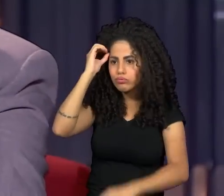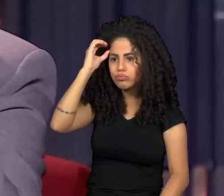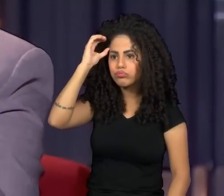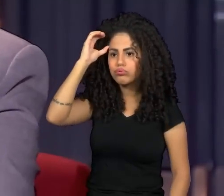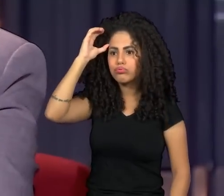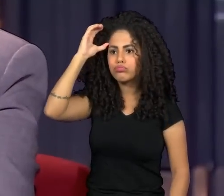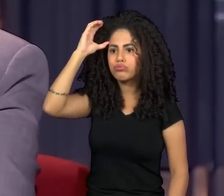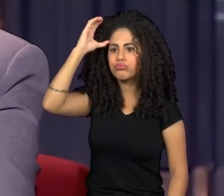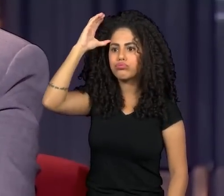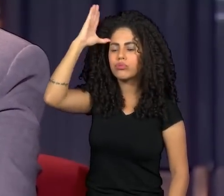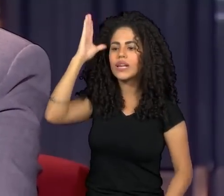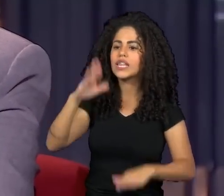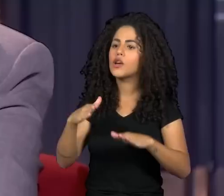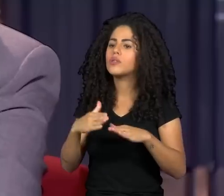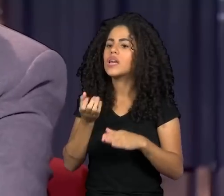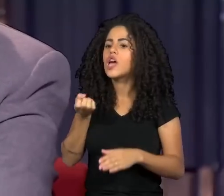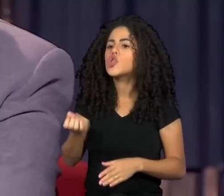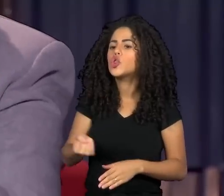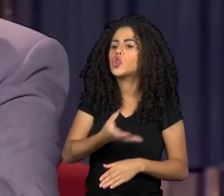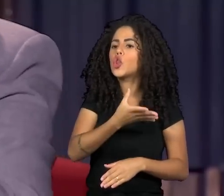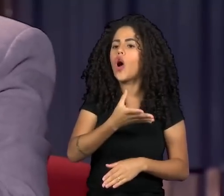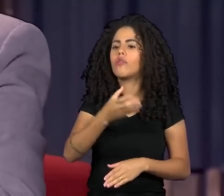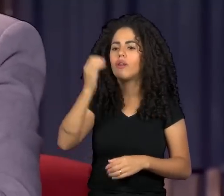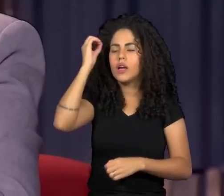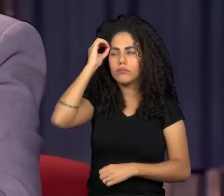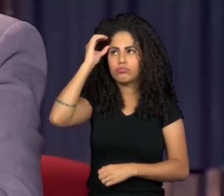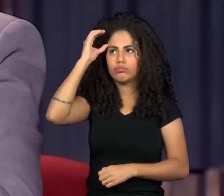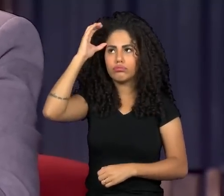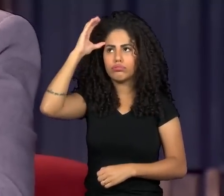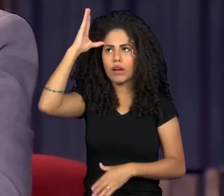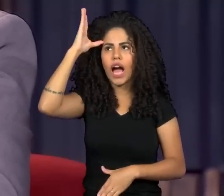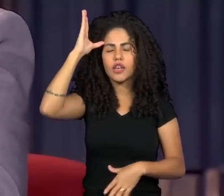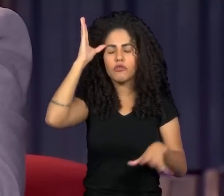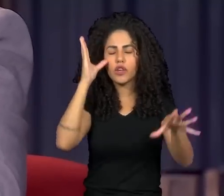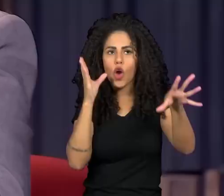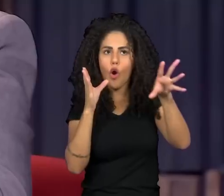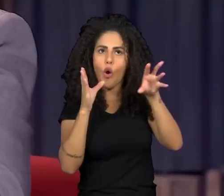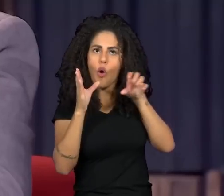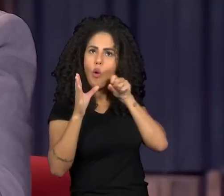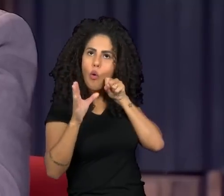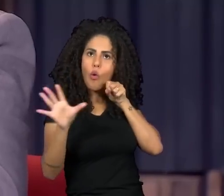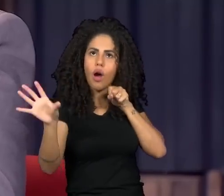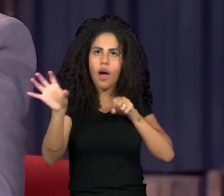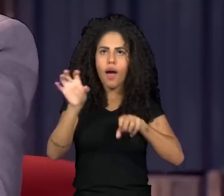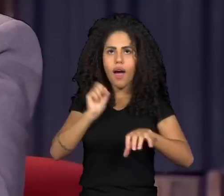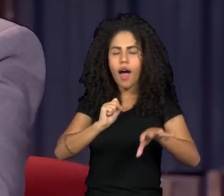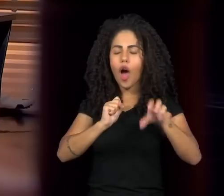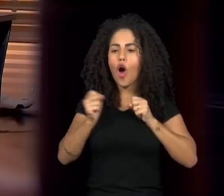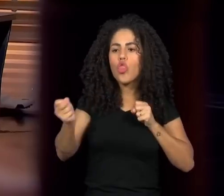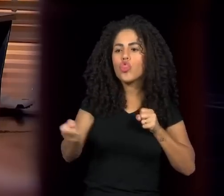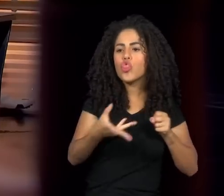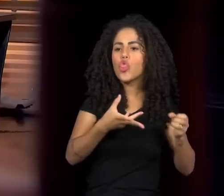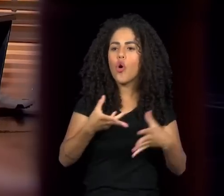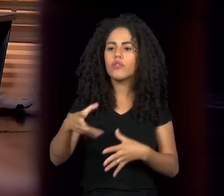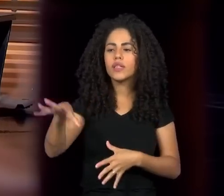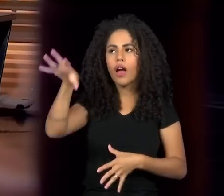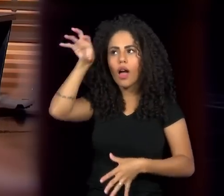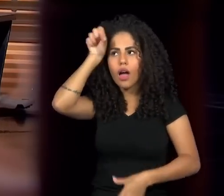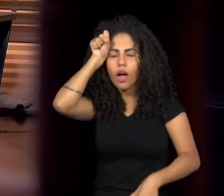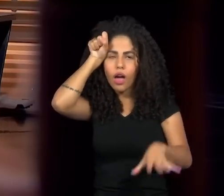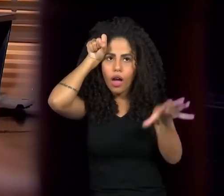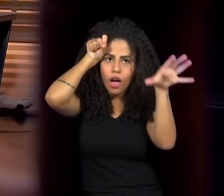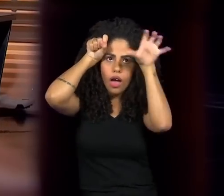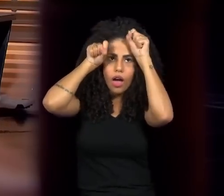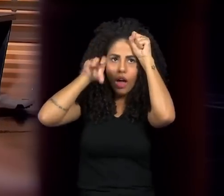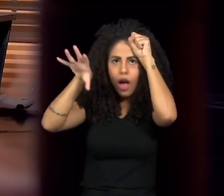que fica muito fresca na minha mente, e aí eu assisto uma coisa nova, ou consumo ou leio uma coisa nova, aquilo já vai para o meu